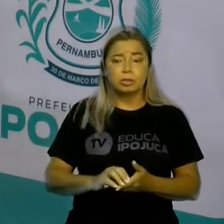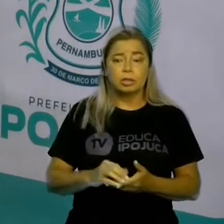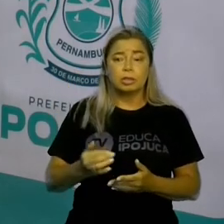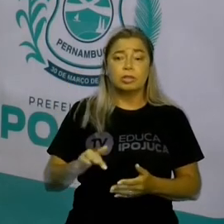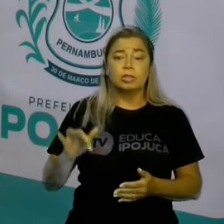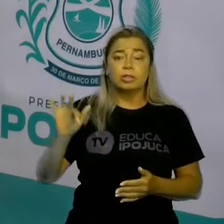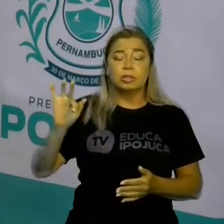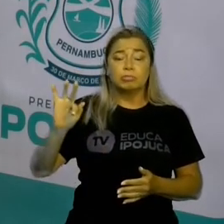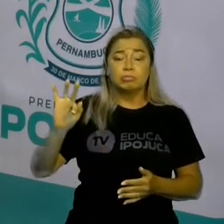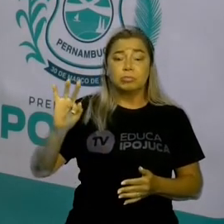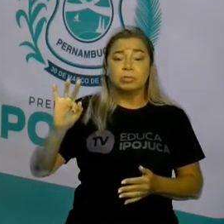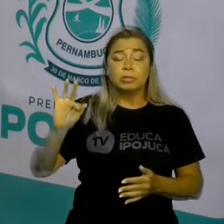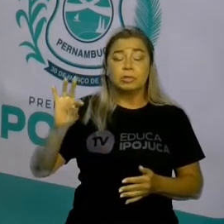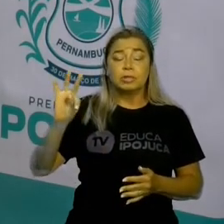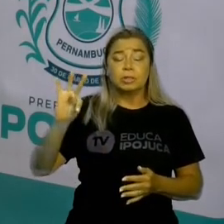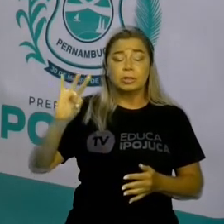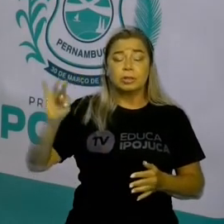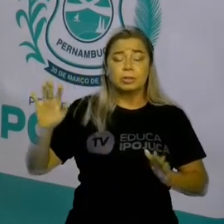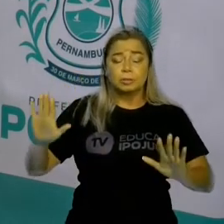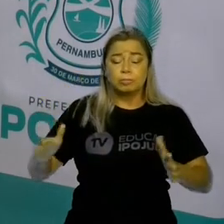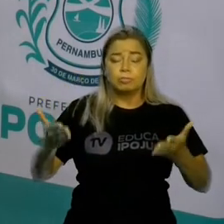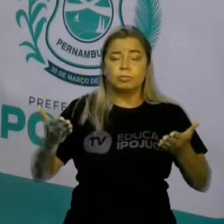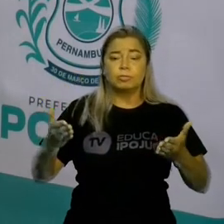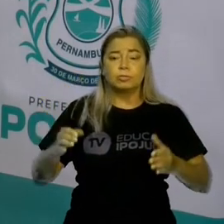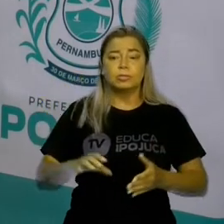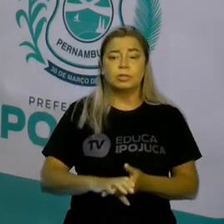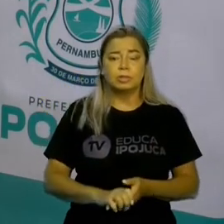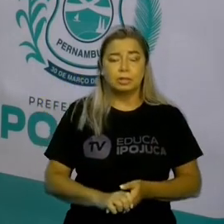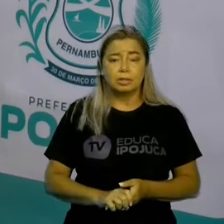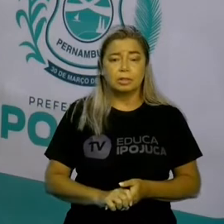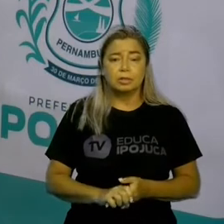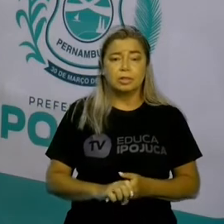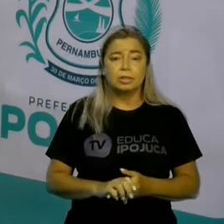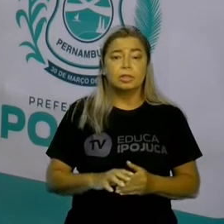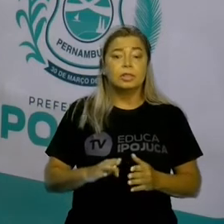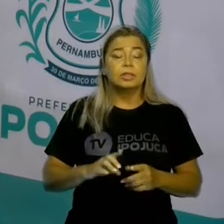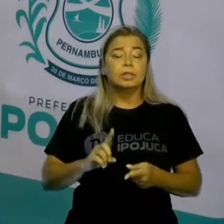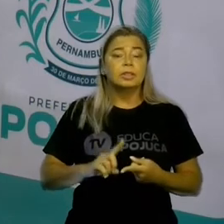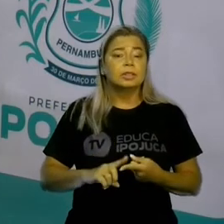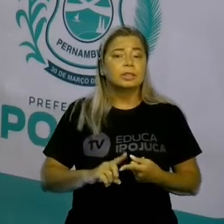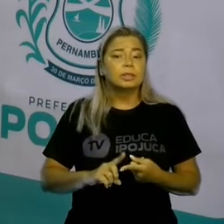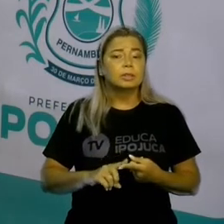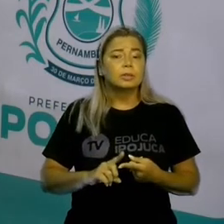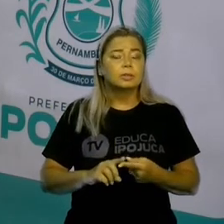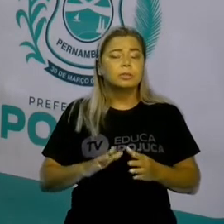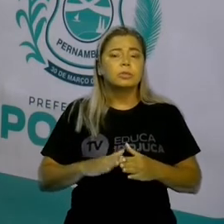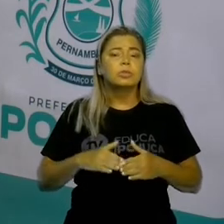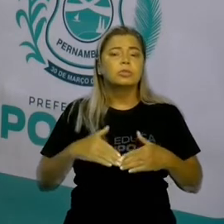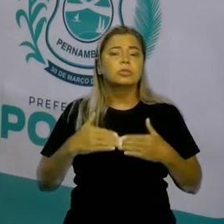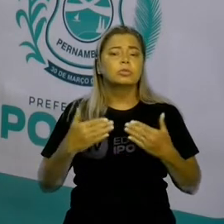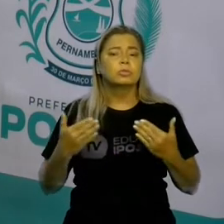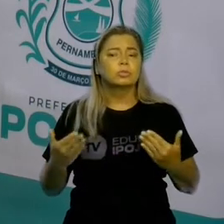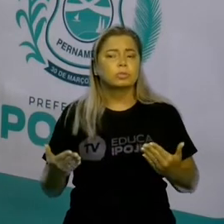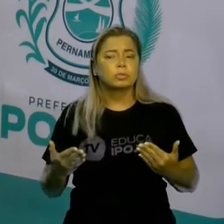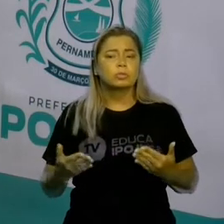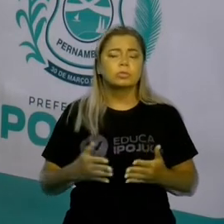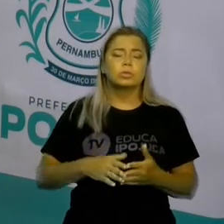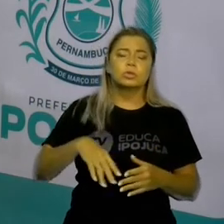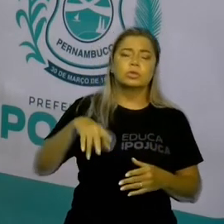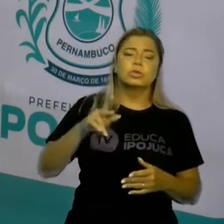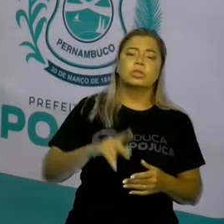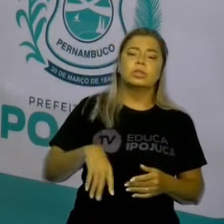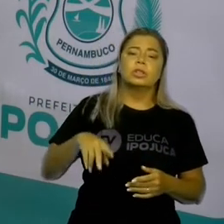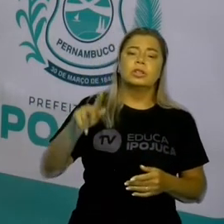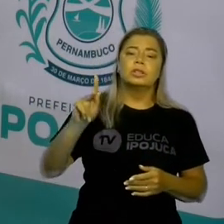bom? E também perguntei quantos quilogramas de fruta nós não colhemos, não foram colhidos no